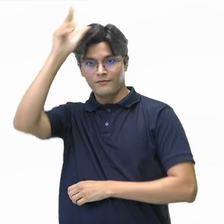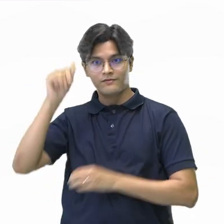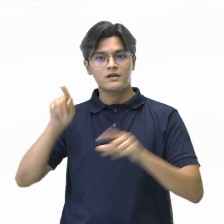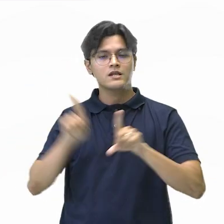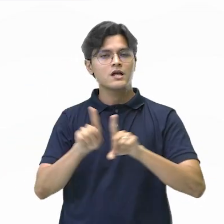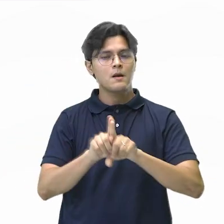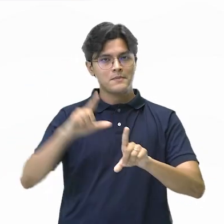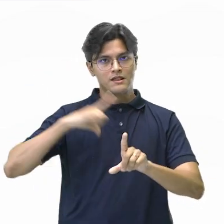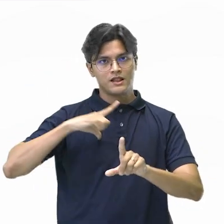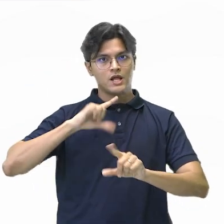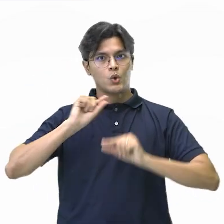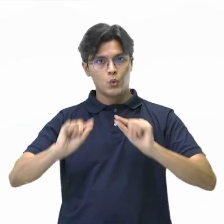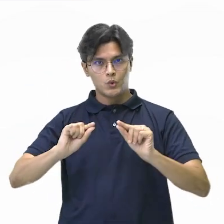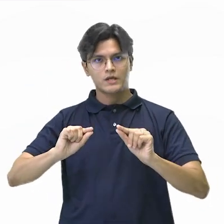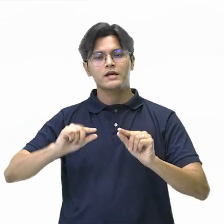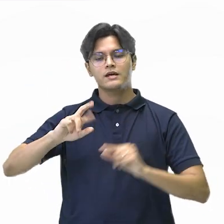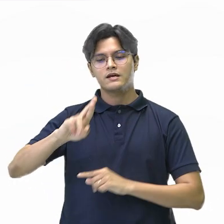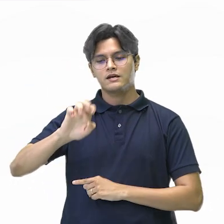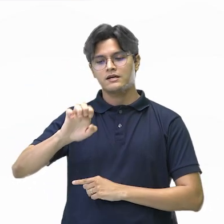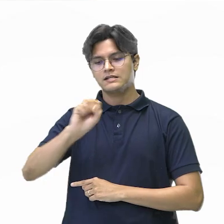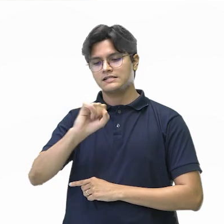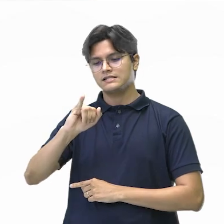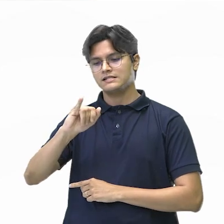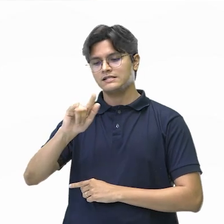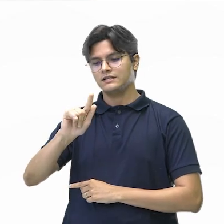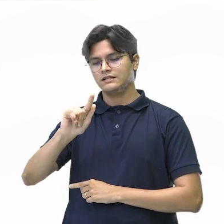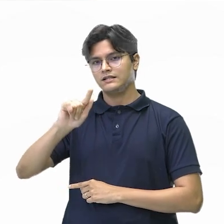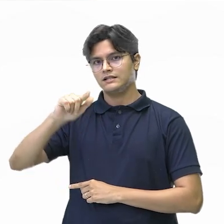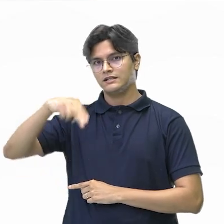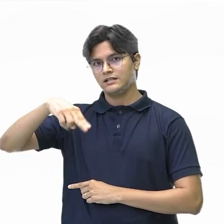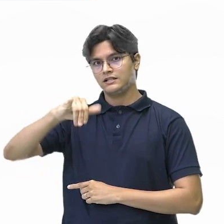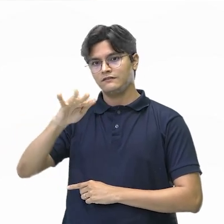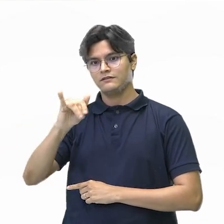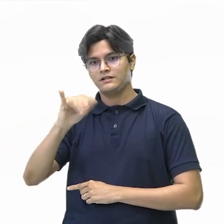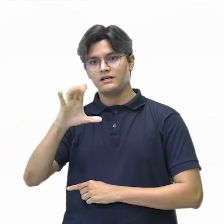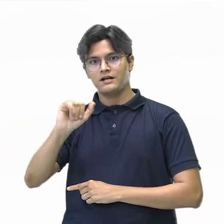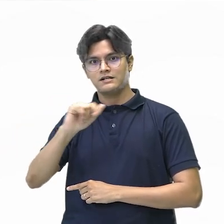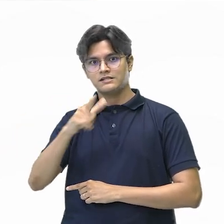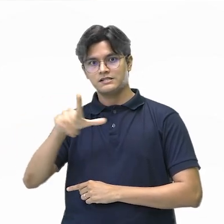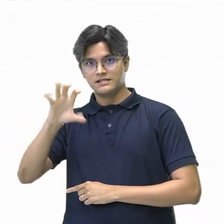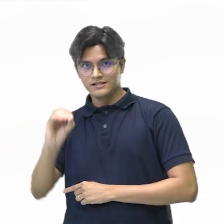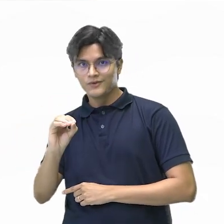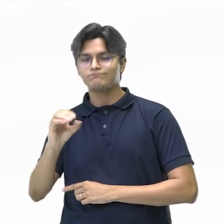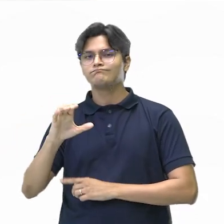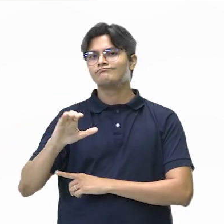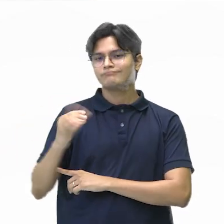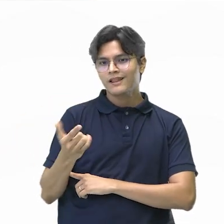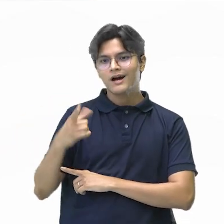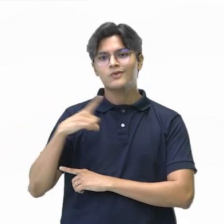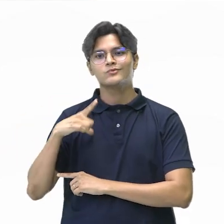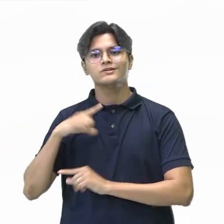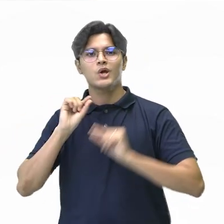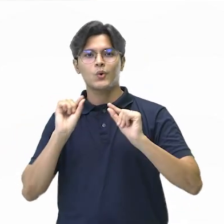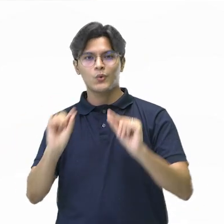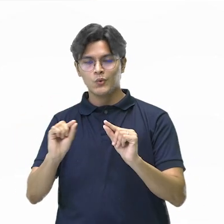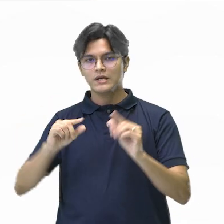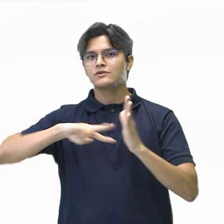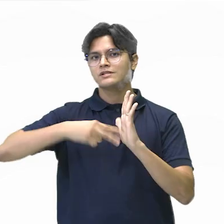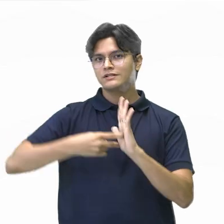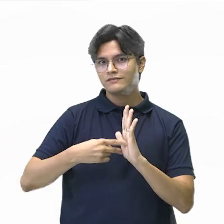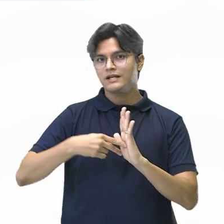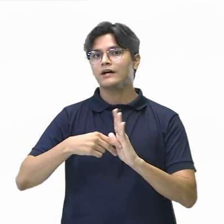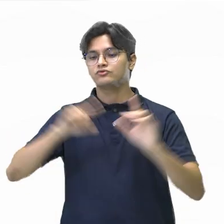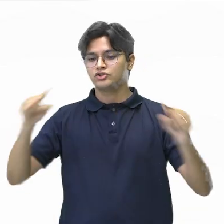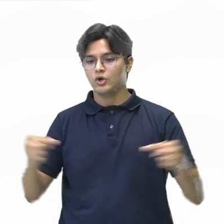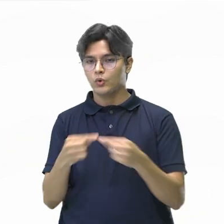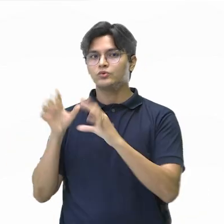essa questão de ressignificar com influências globais, mas claro, trazendo o significado do que vivemos no